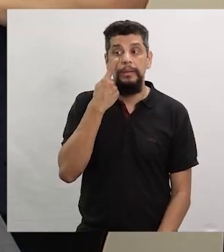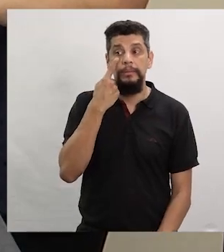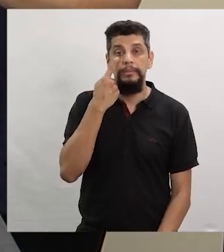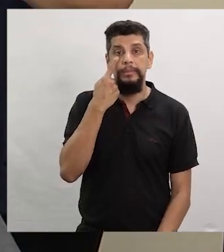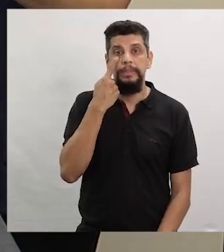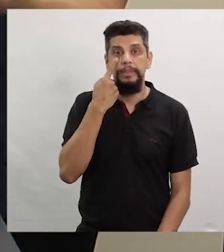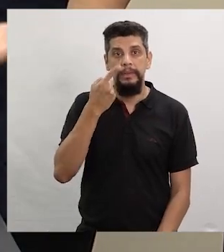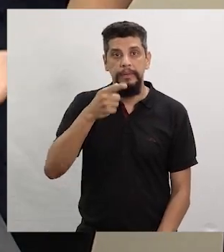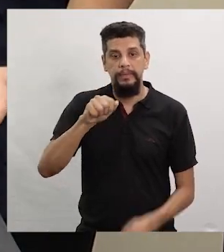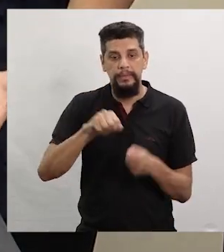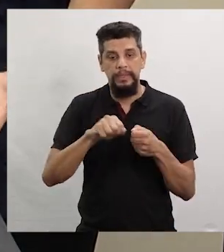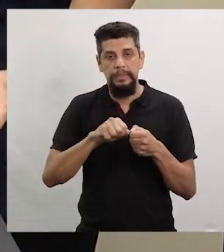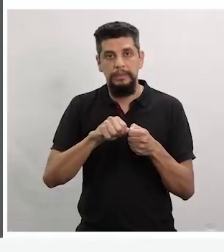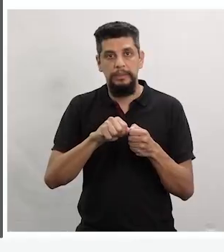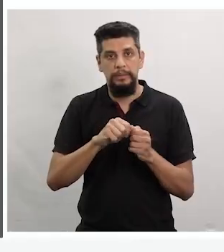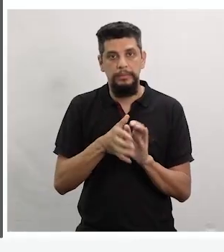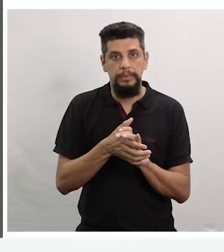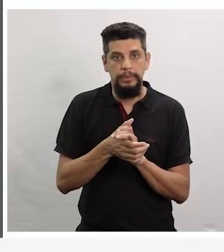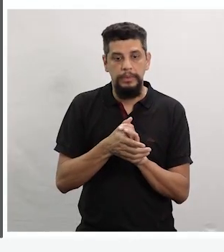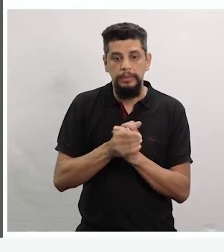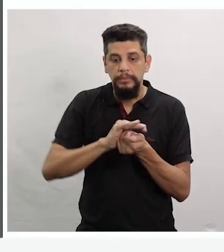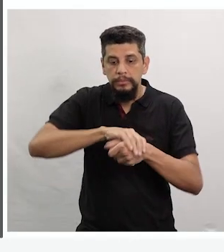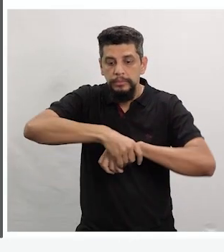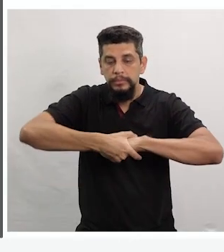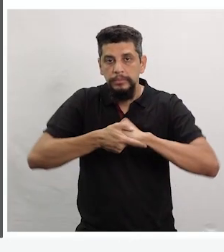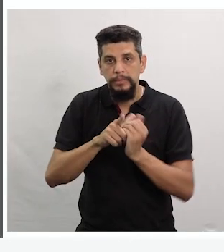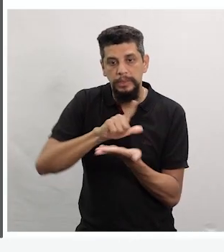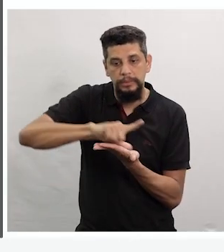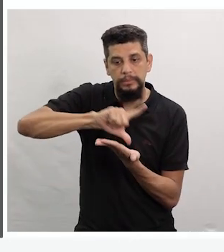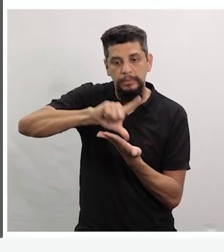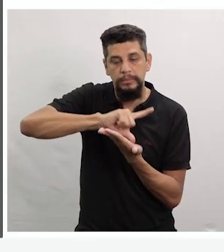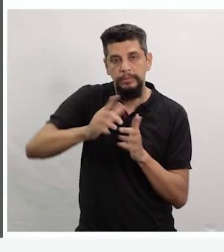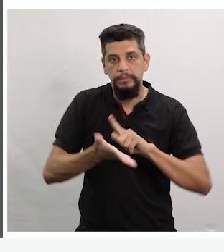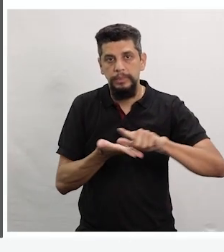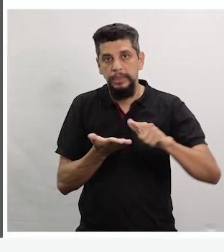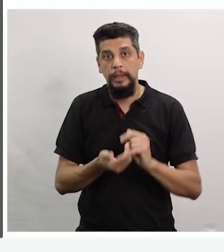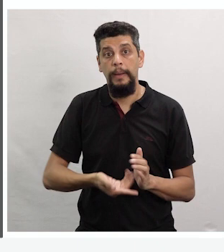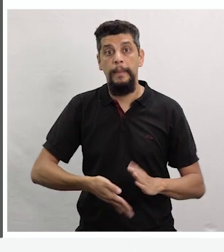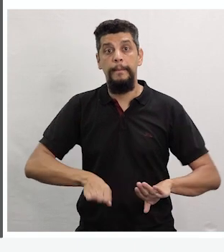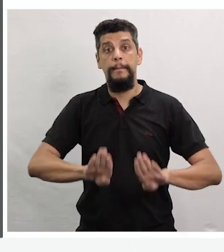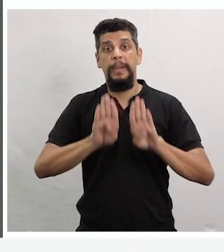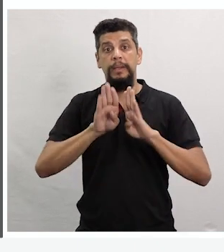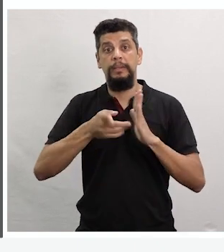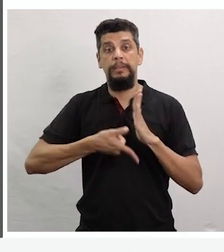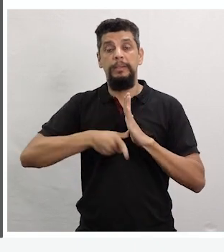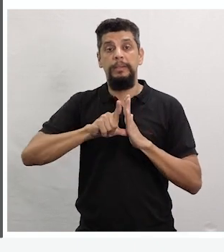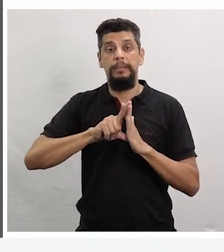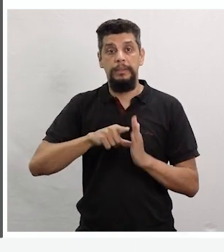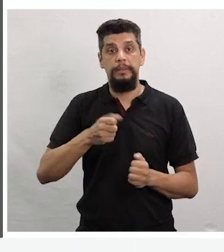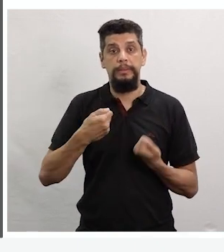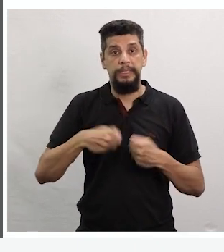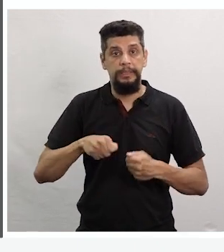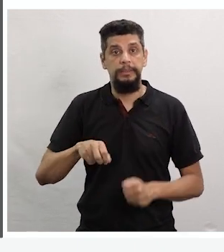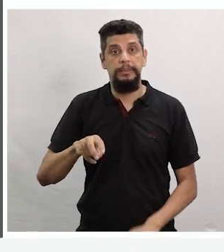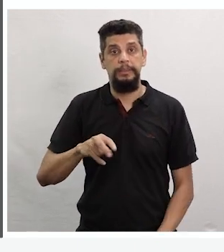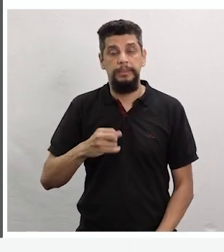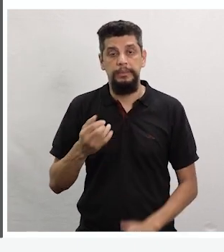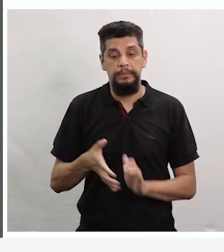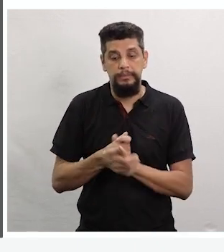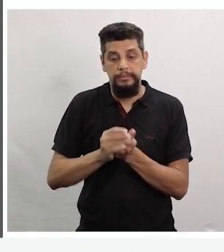lá fizemos aqui a nossa higienização das mãos mas antes lembrem de lavar as mãos